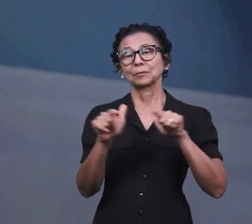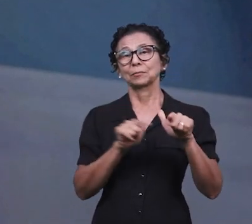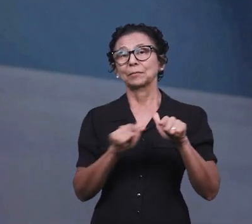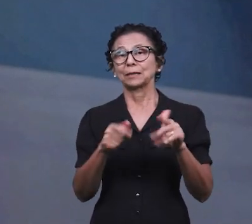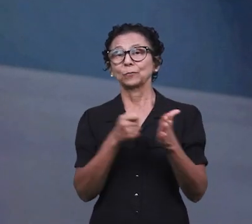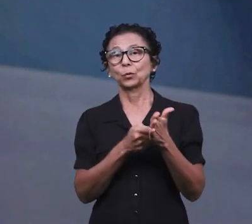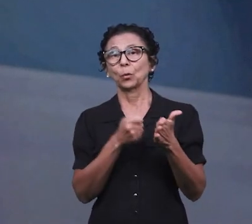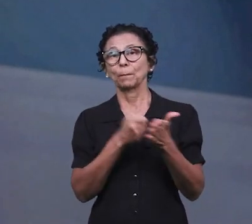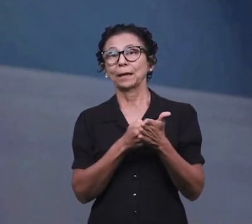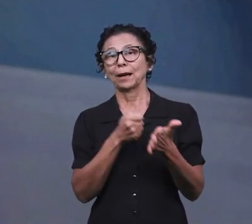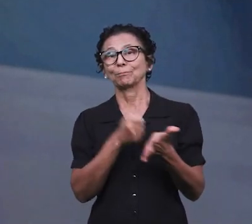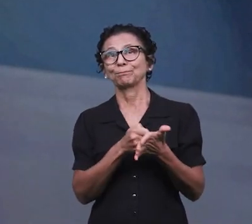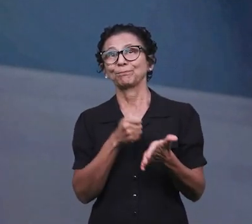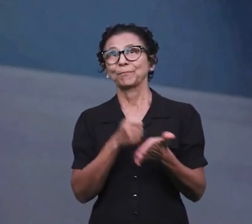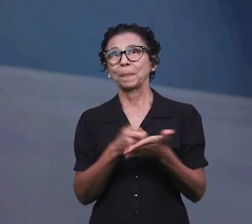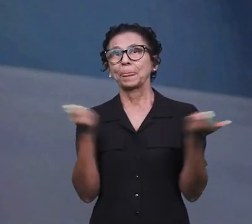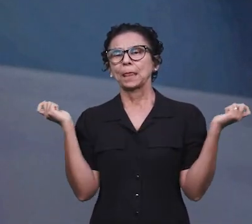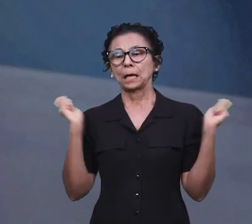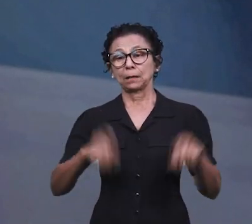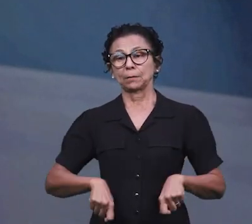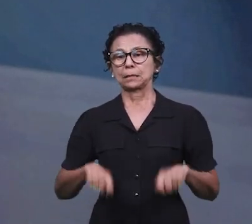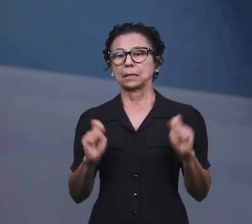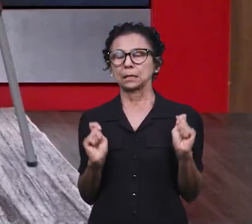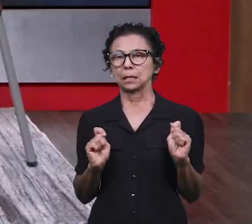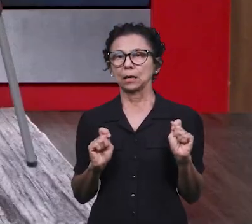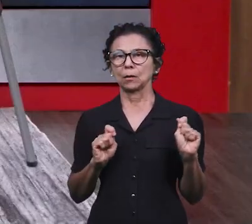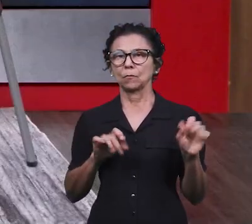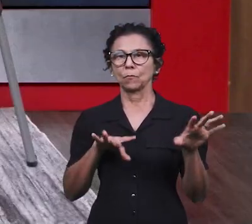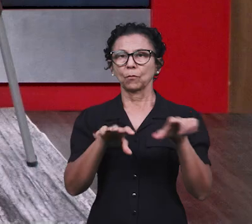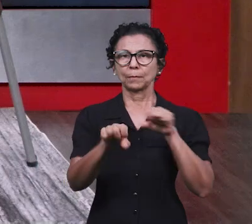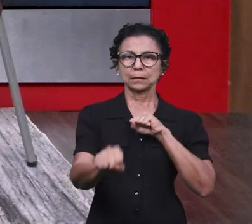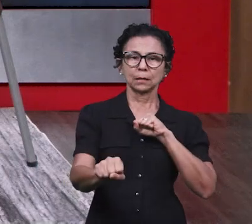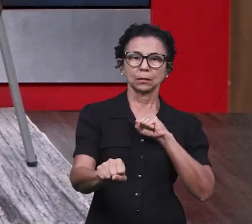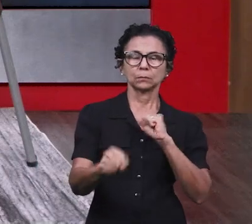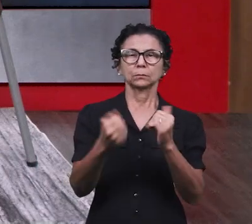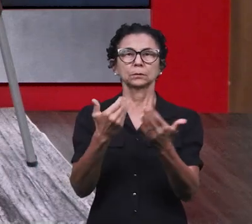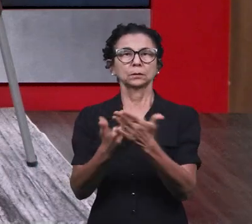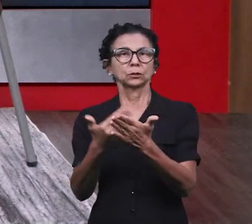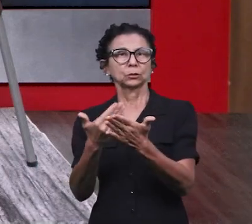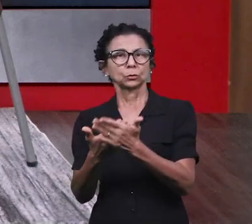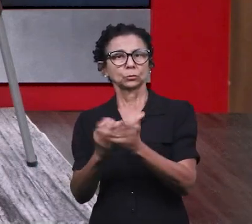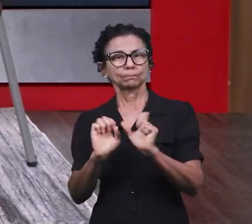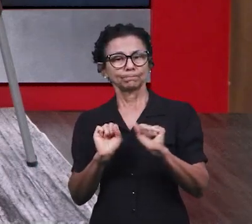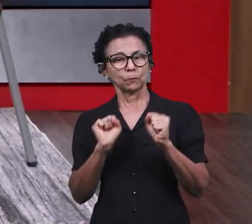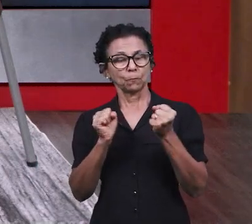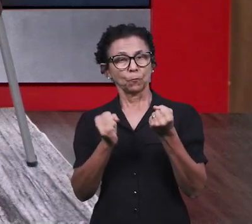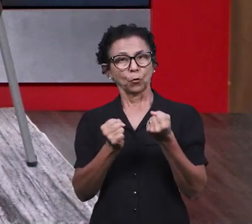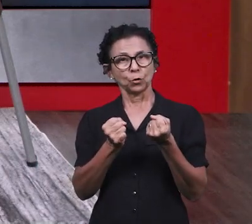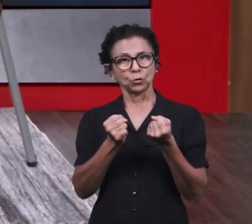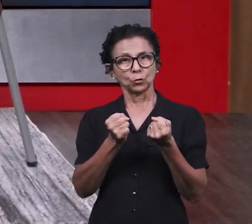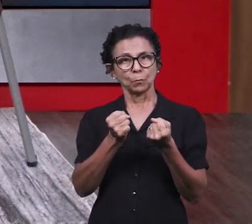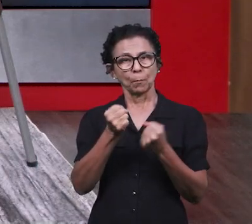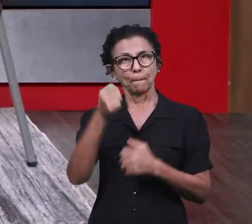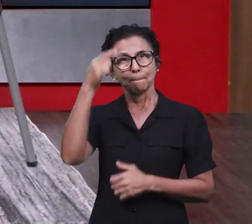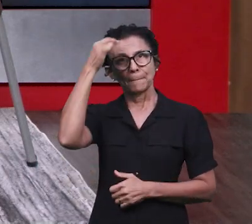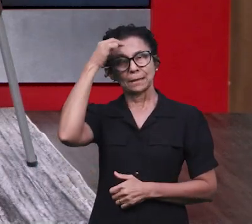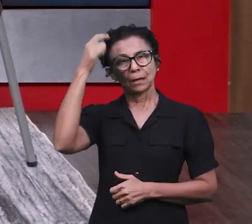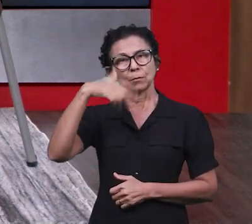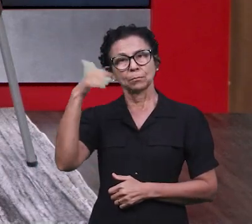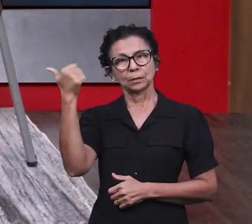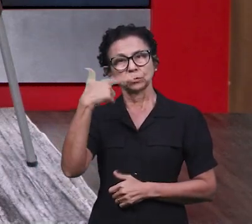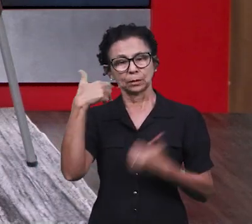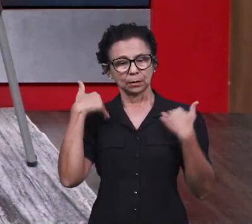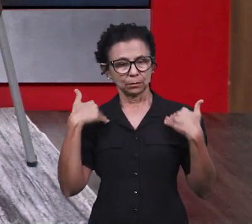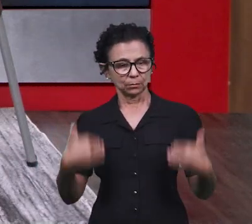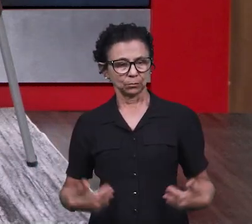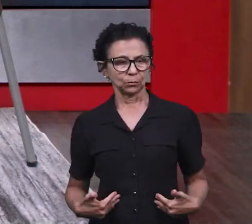quê? Capacitação, estudo, né? Esforço mais mental do que físico. Bem, Marcos, nós estamos quase chegando no